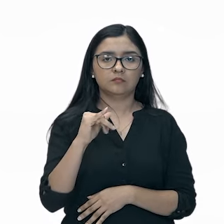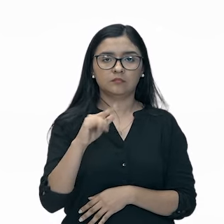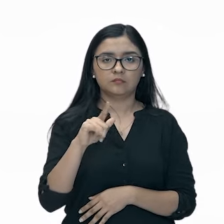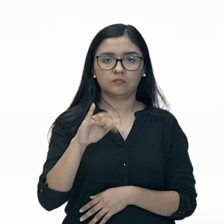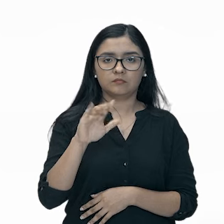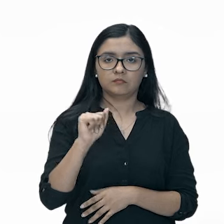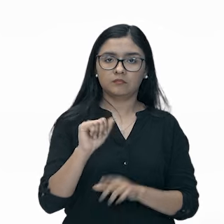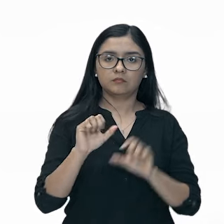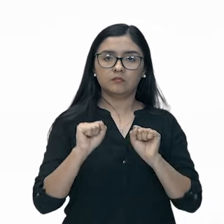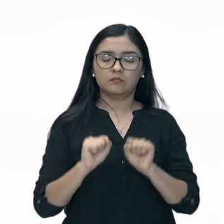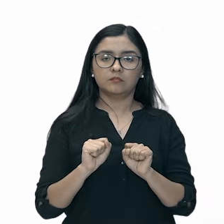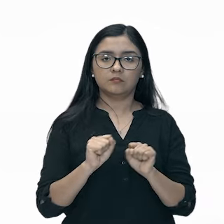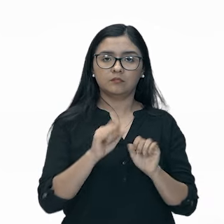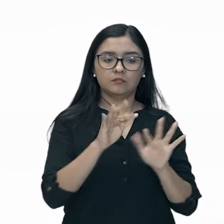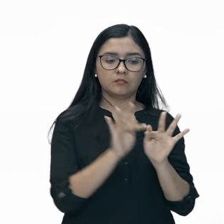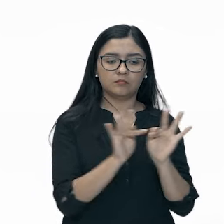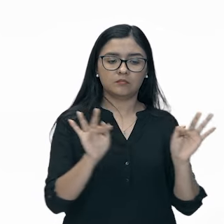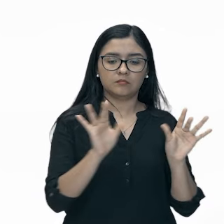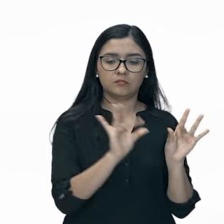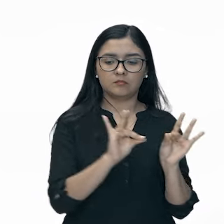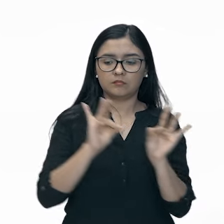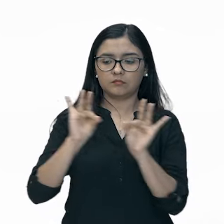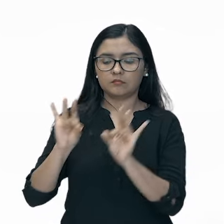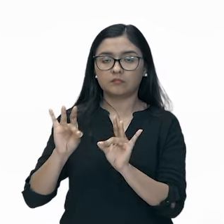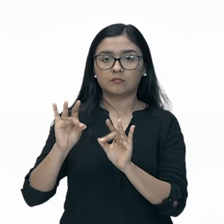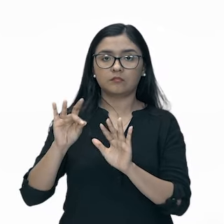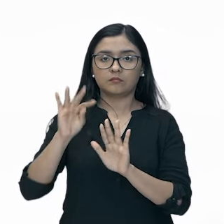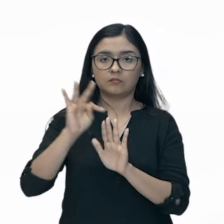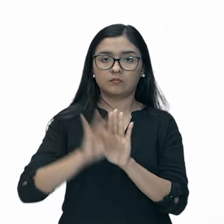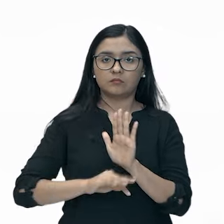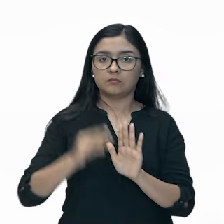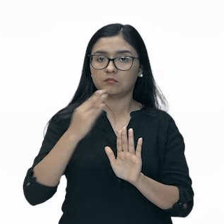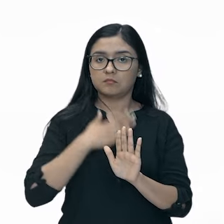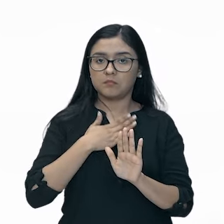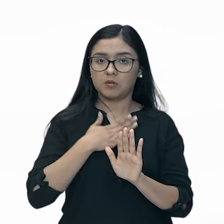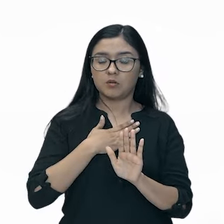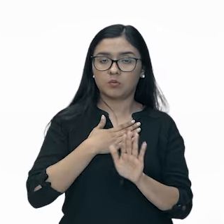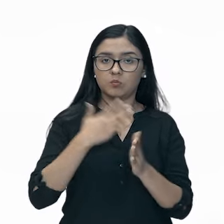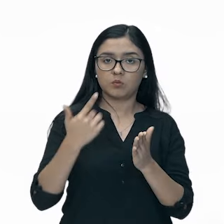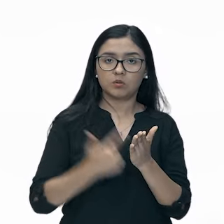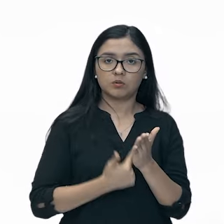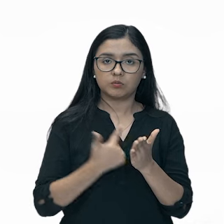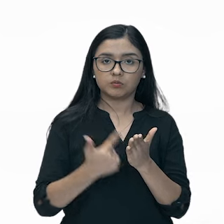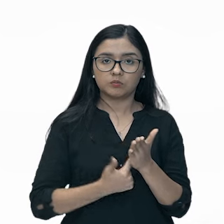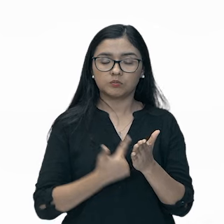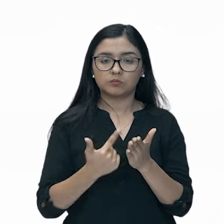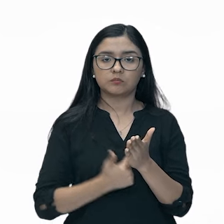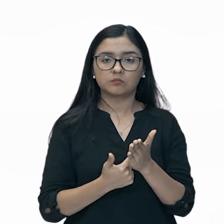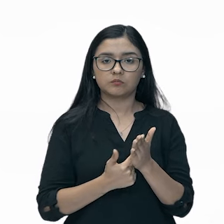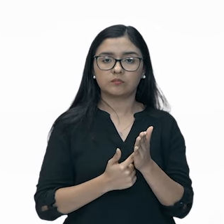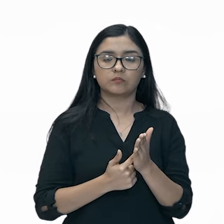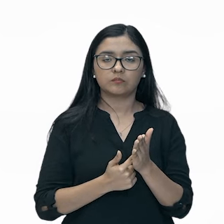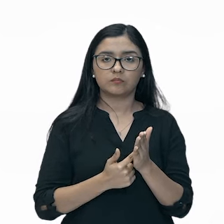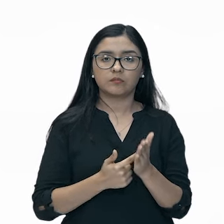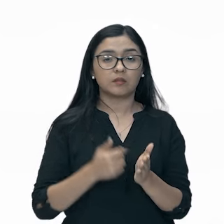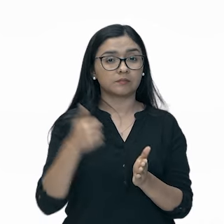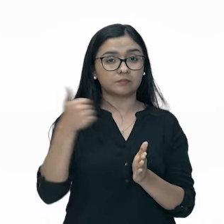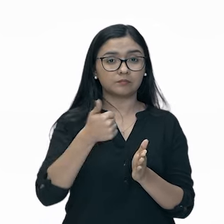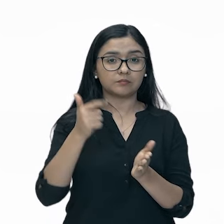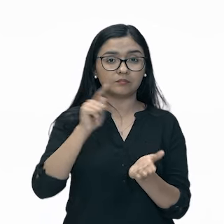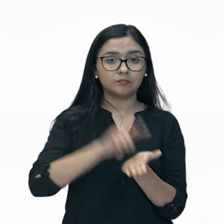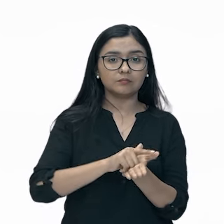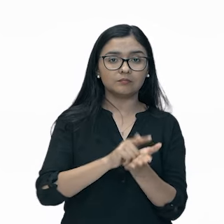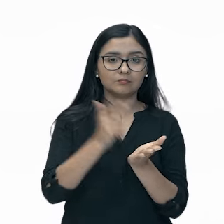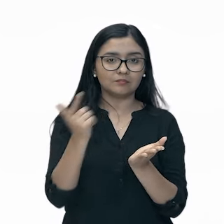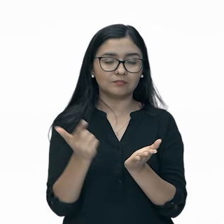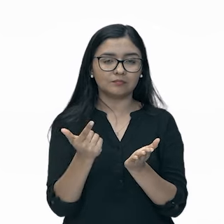frase e colocar lá no meu texto no caso no meu livro se eu fosse uma escritora colocaria na primeira página e deixaria